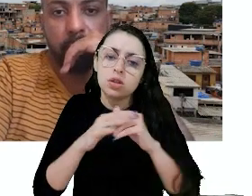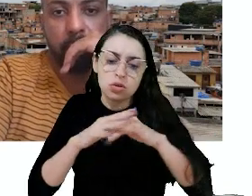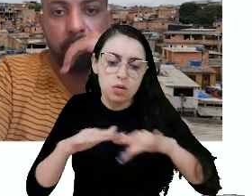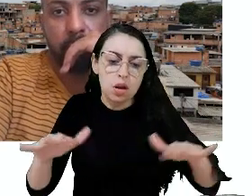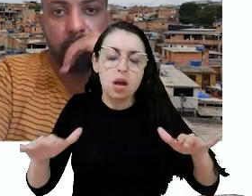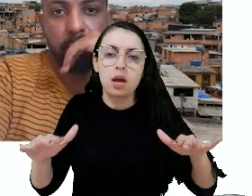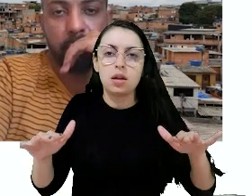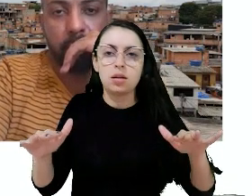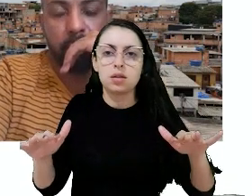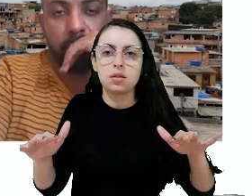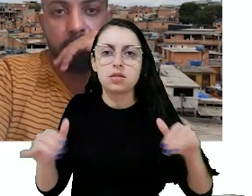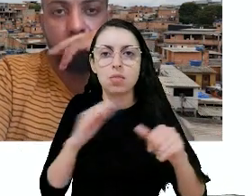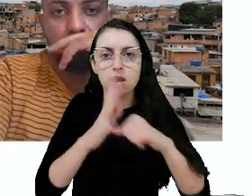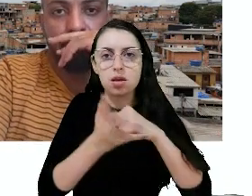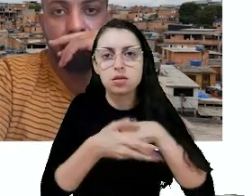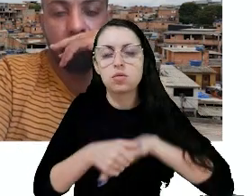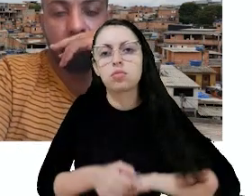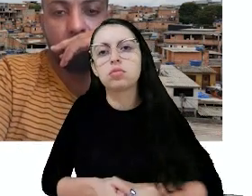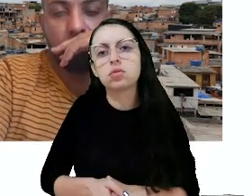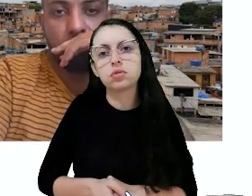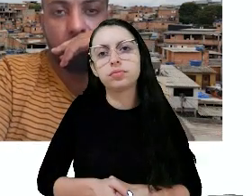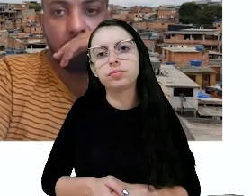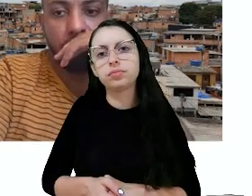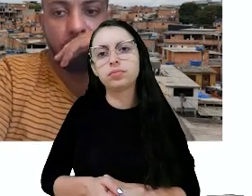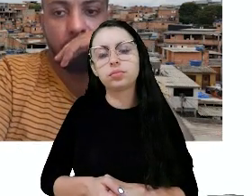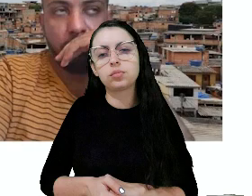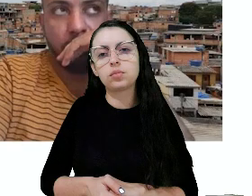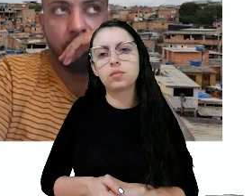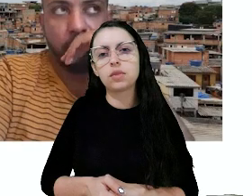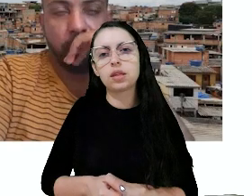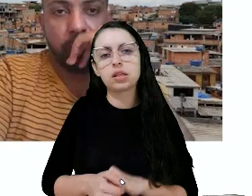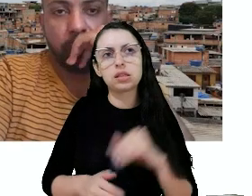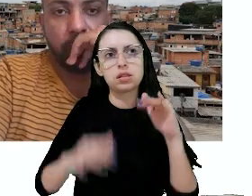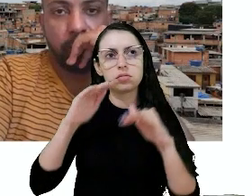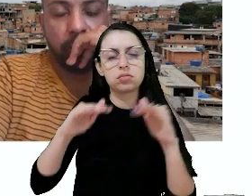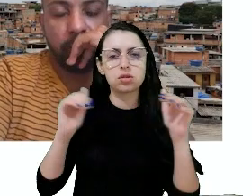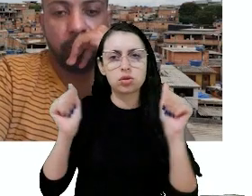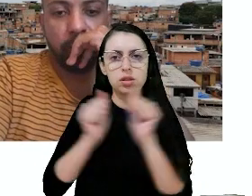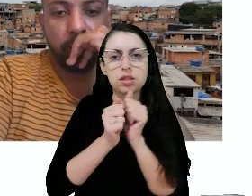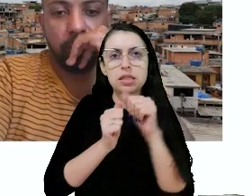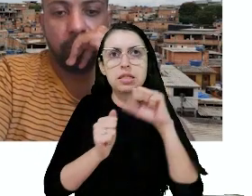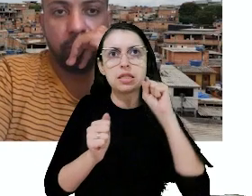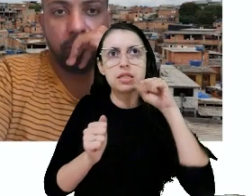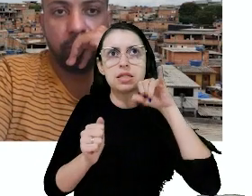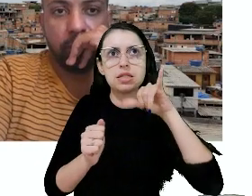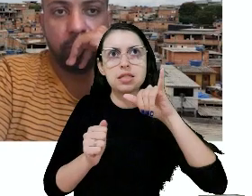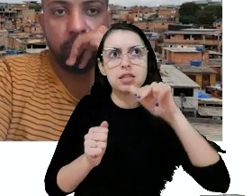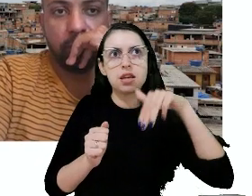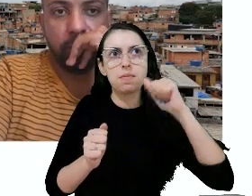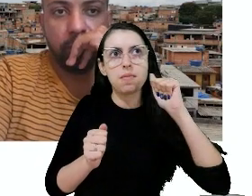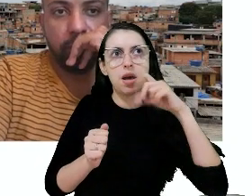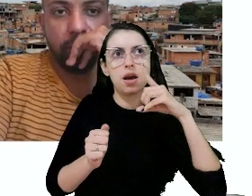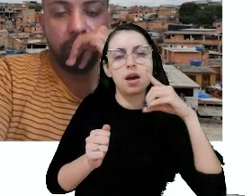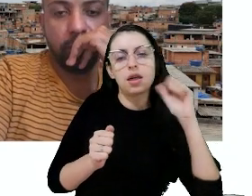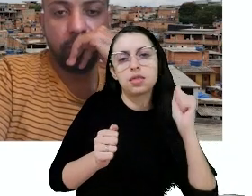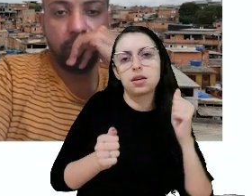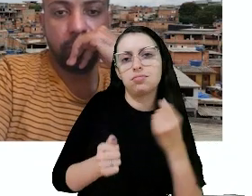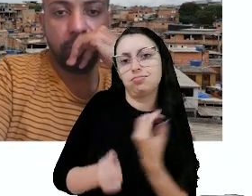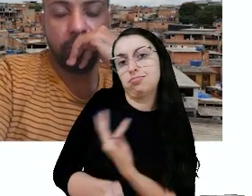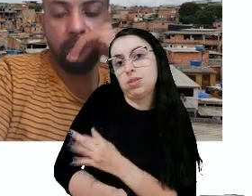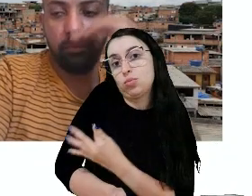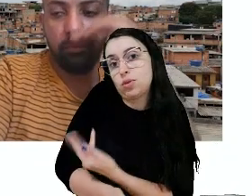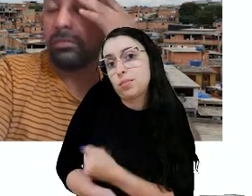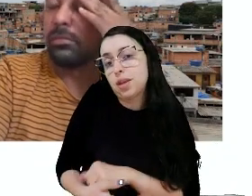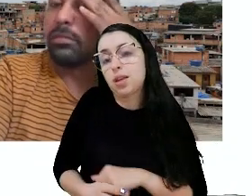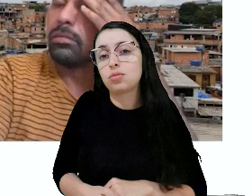em massa? Como será? Estamos falando em sociedade dizimada. Então, temos muito medo de contrair a doença,